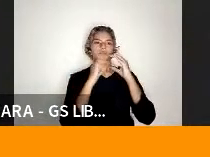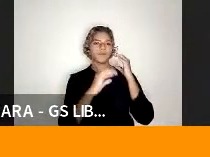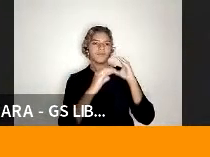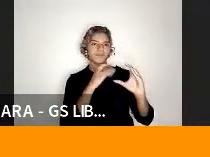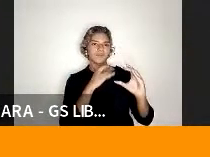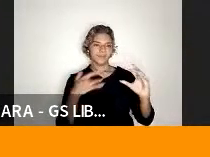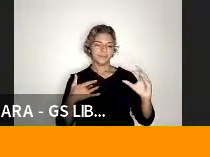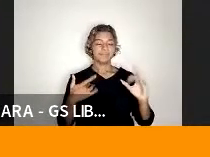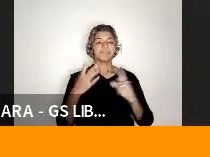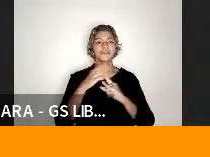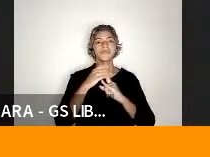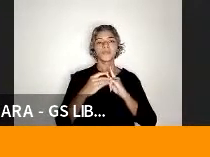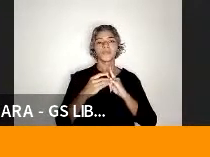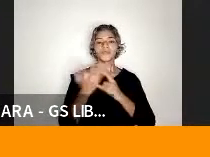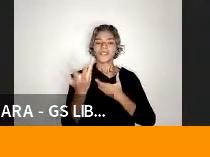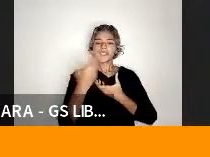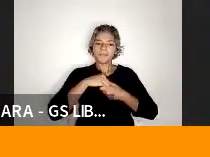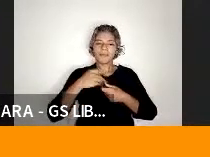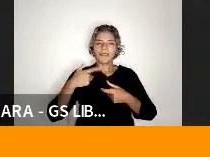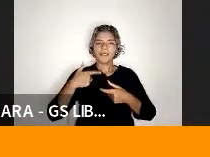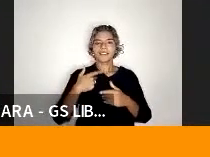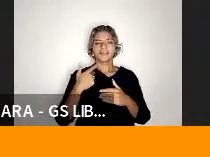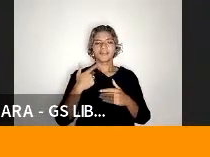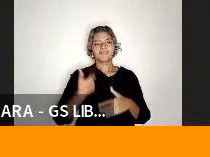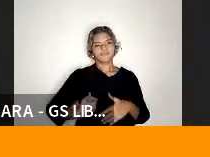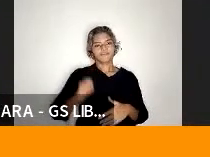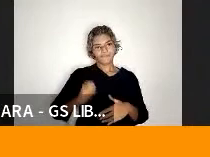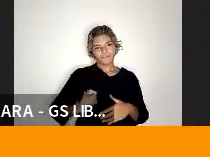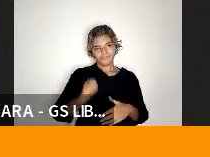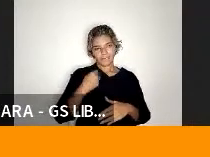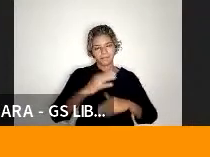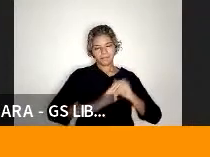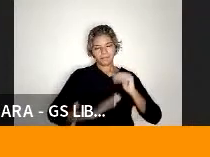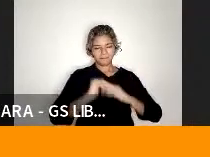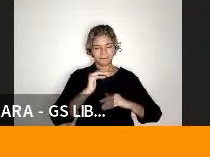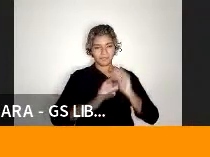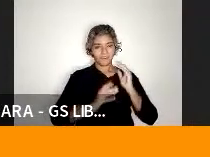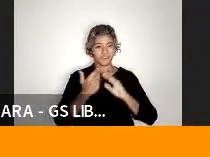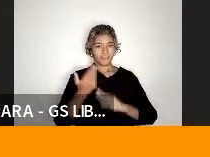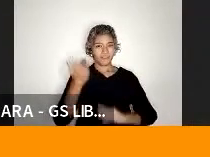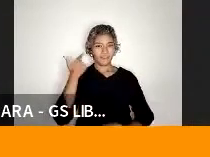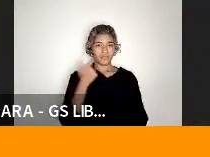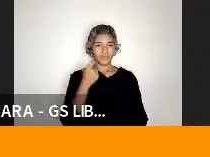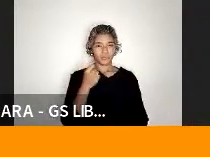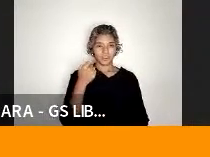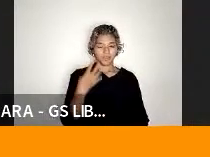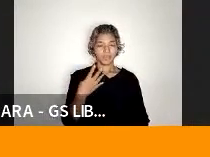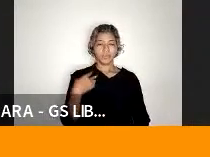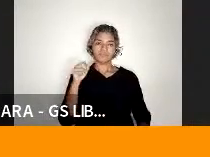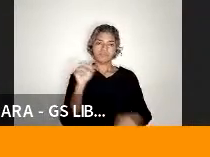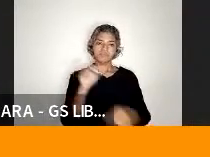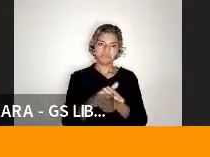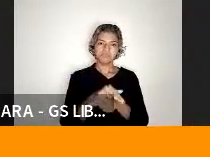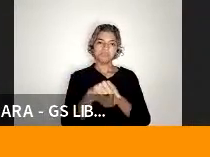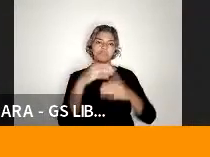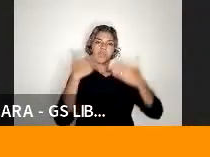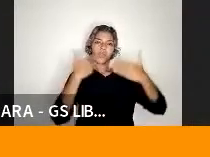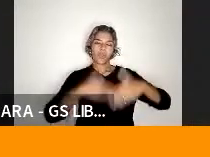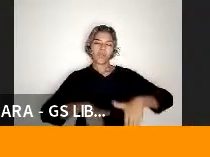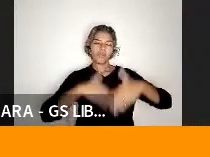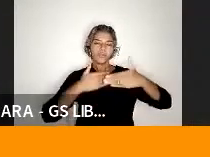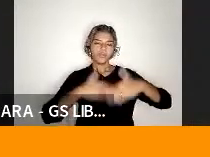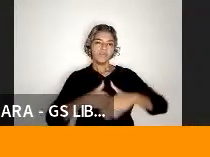vida profissional, né, desde 2014, quando eu entrei aí no concurso, né, de 2014. Integro, né, quer dizer,